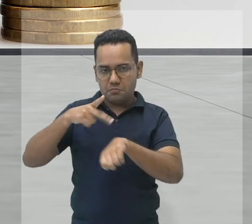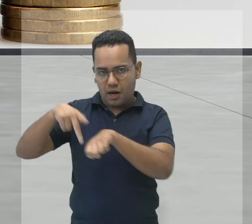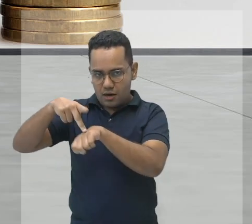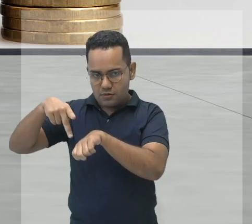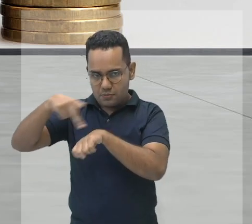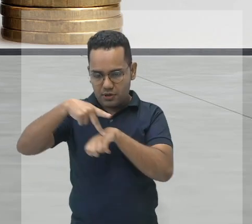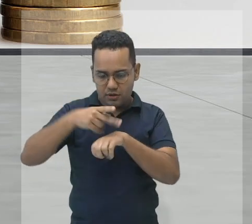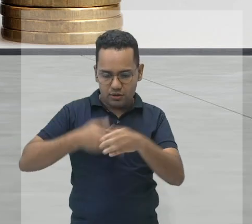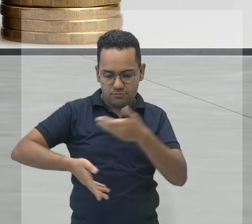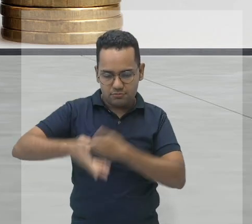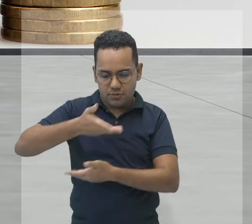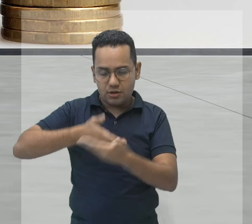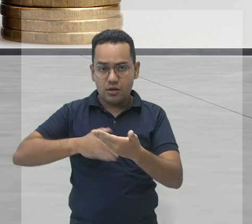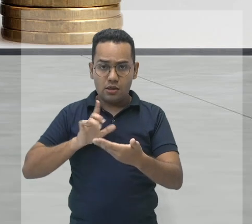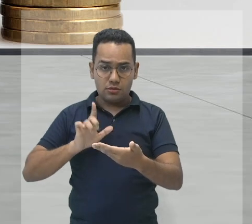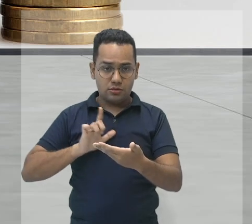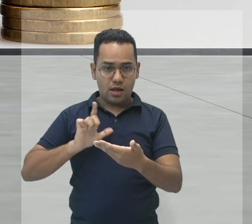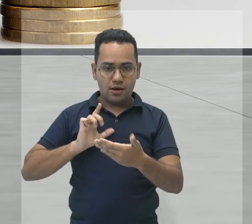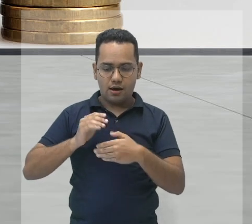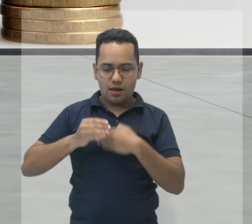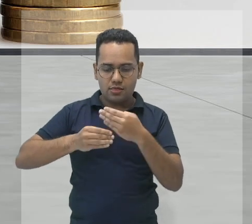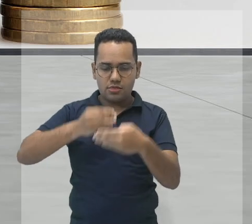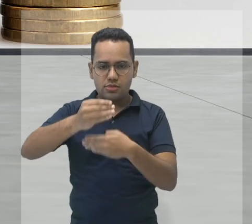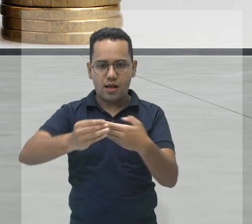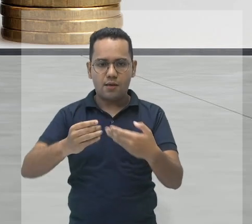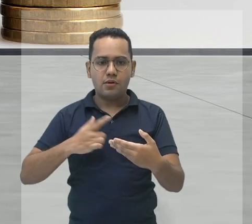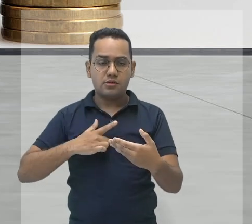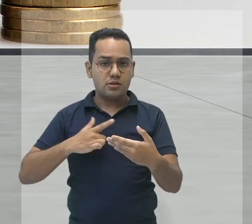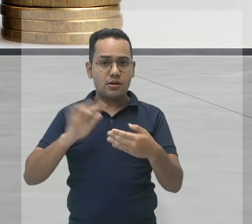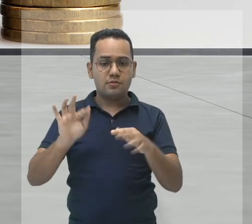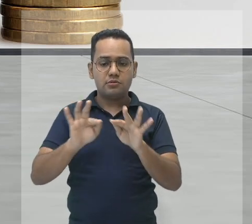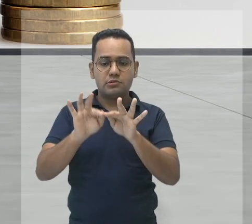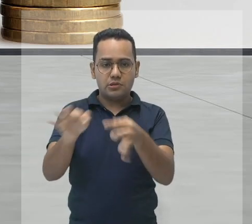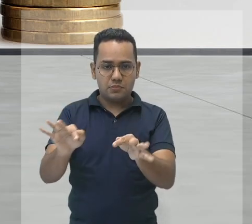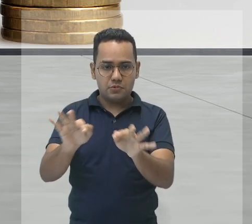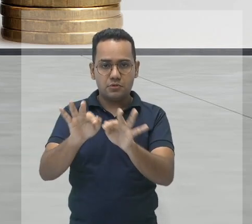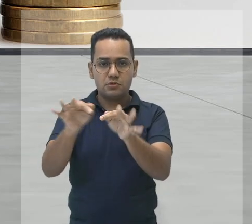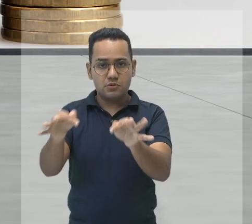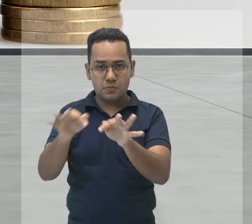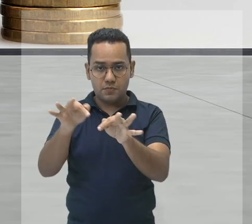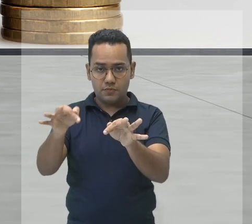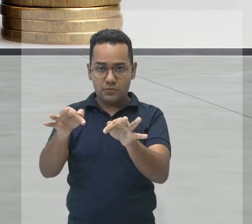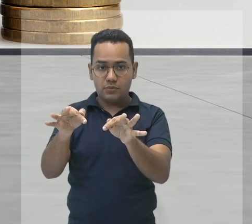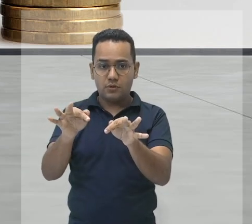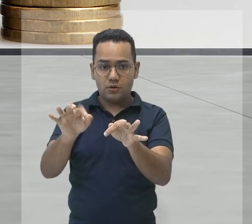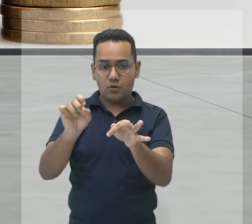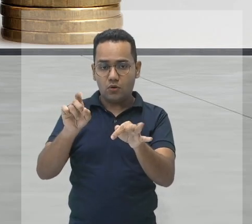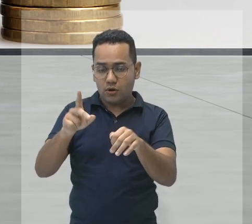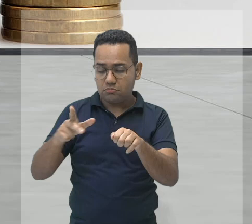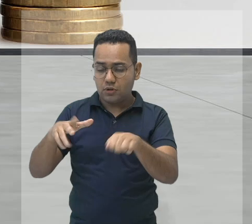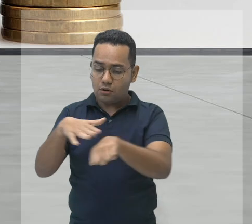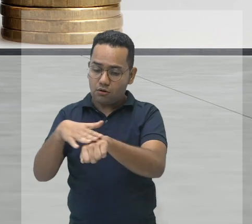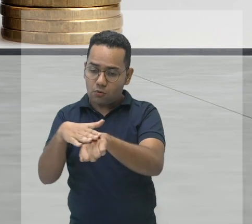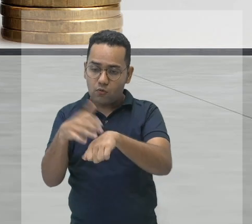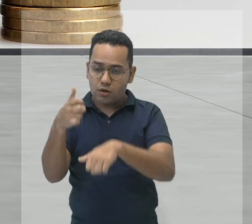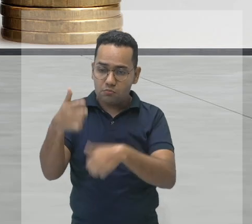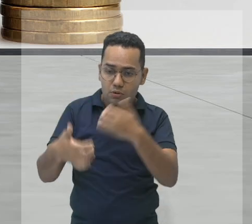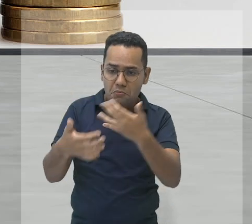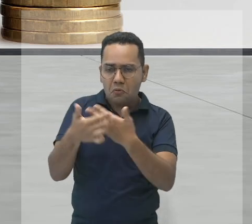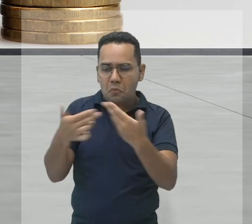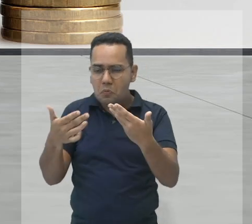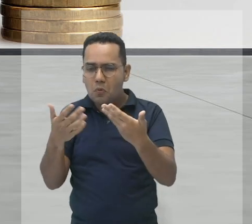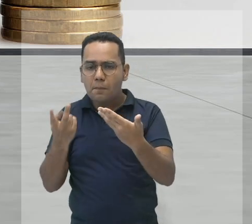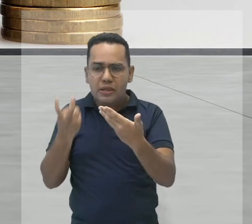países que compõem um bloco econômico é feito normalmente em etapas. Eles começam em uma etapa mais simples e conforme